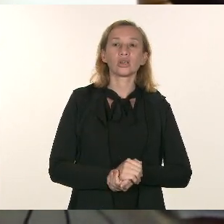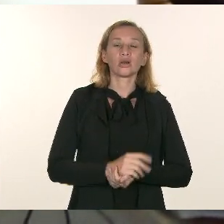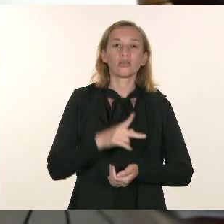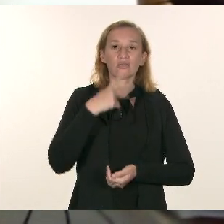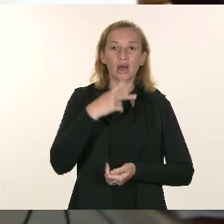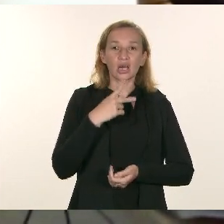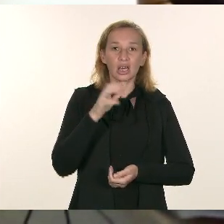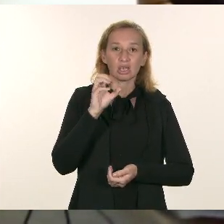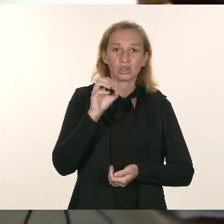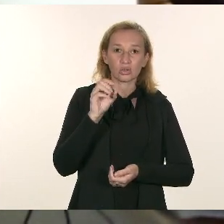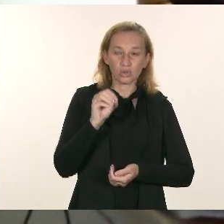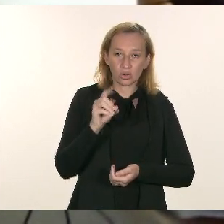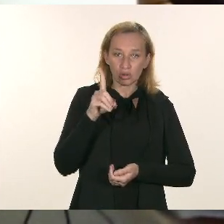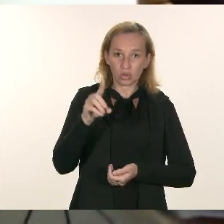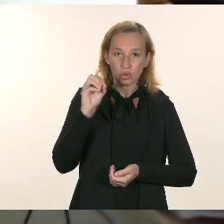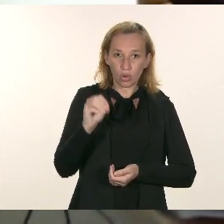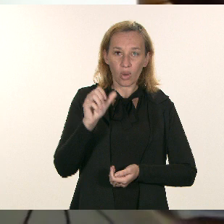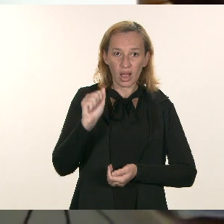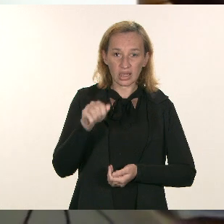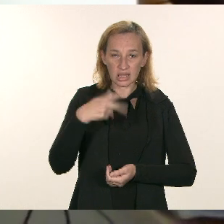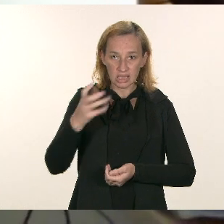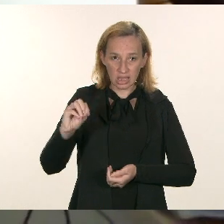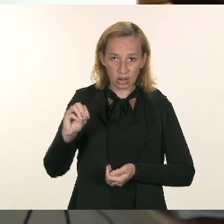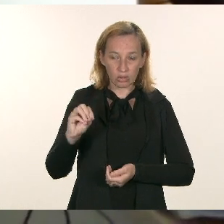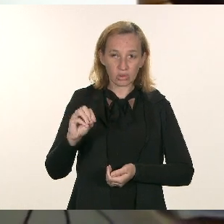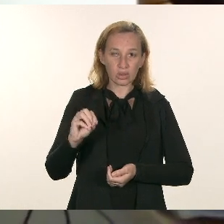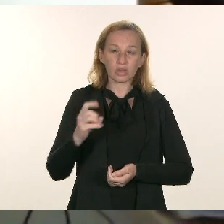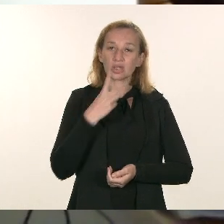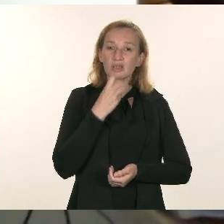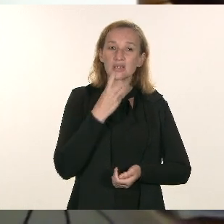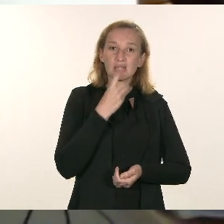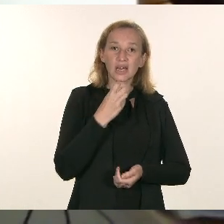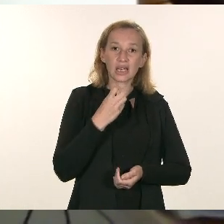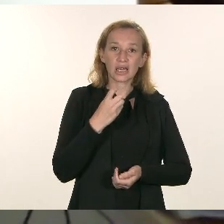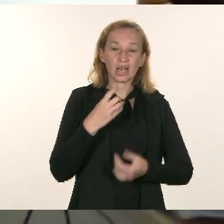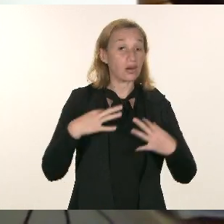sangue deve ser voluntária,